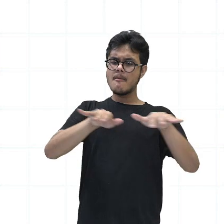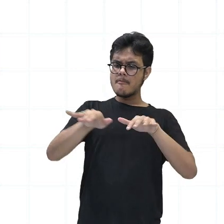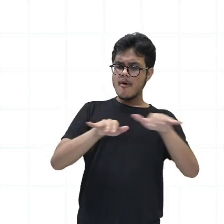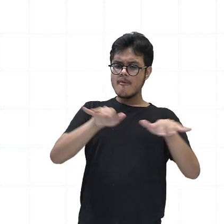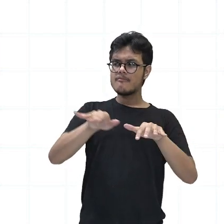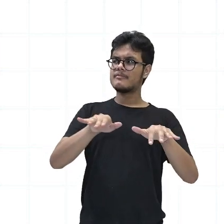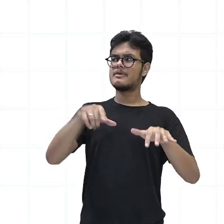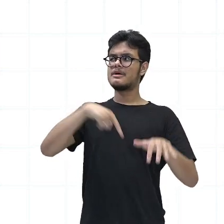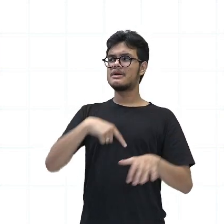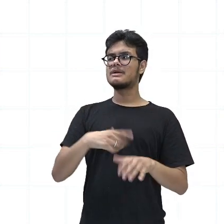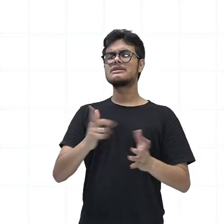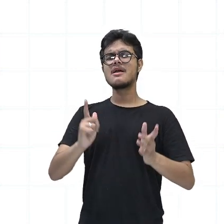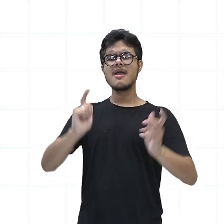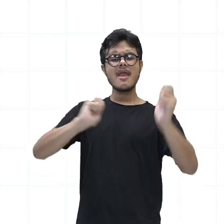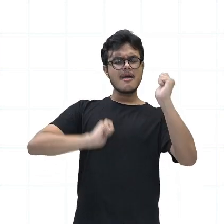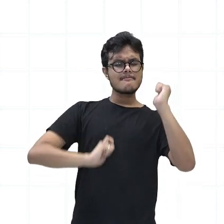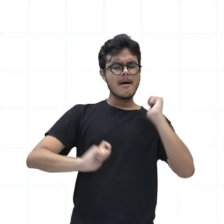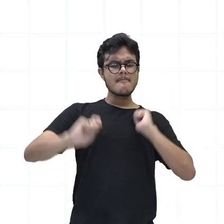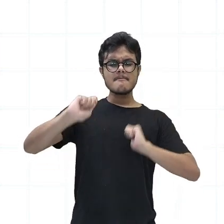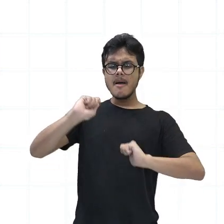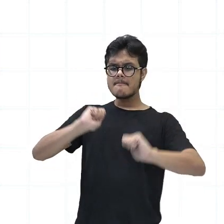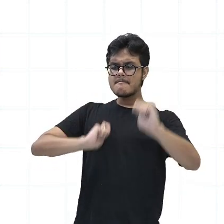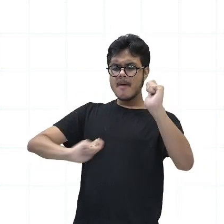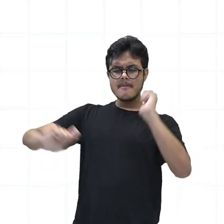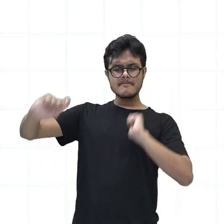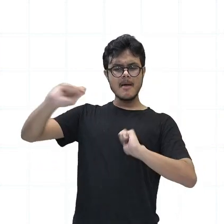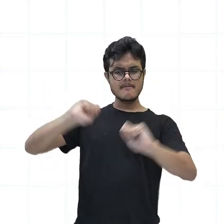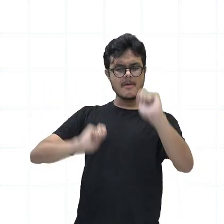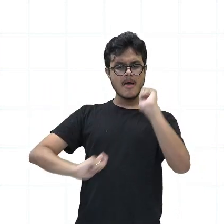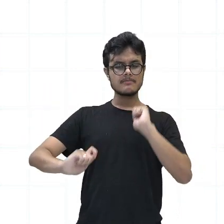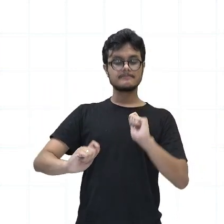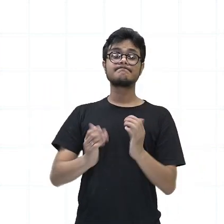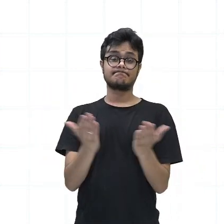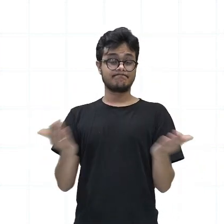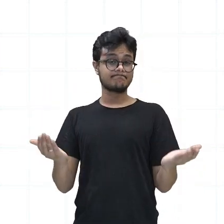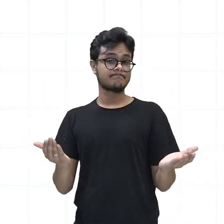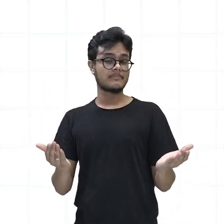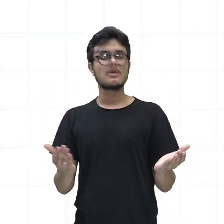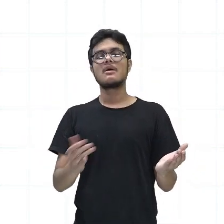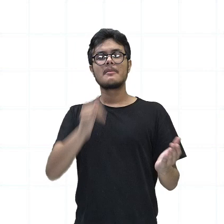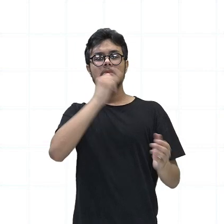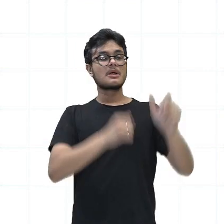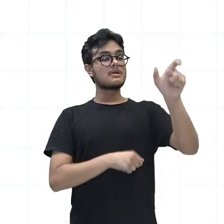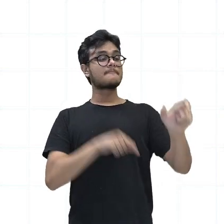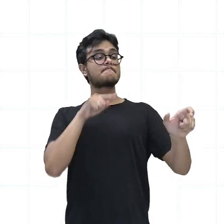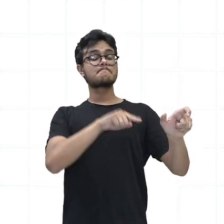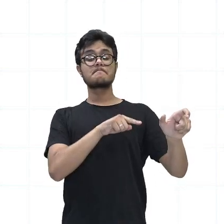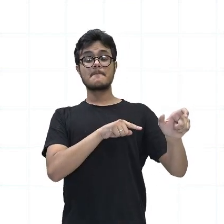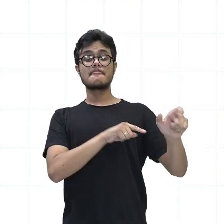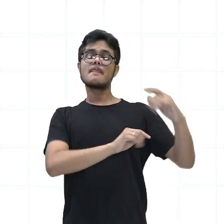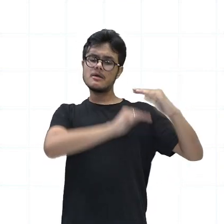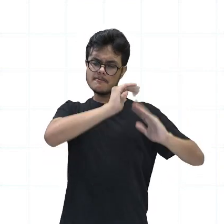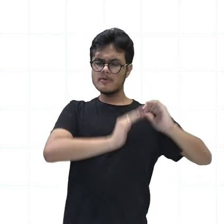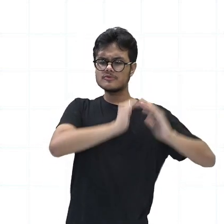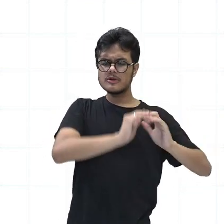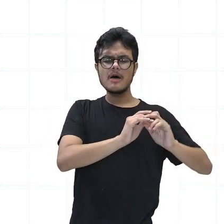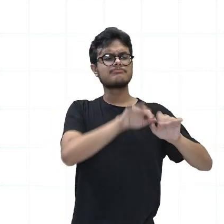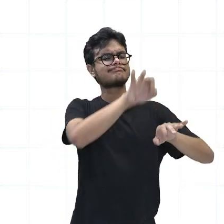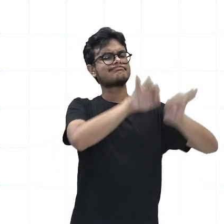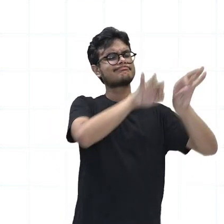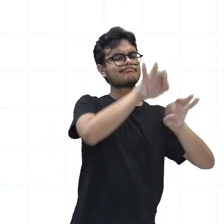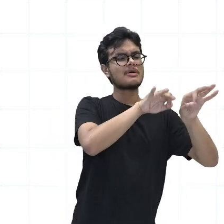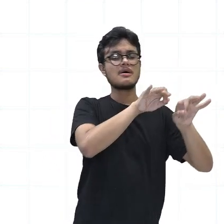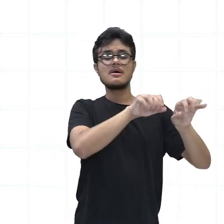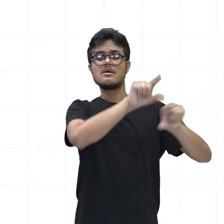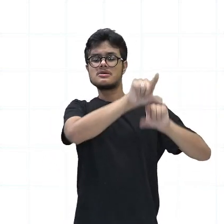atores durante as performances. Os figurinistas, responsáveis pelo design e a criação dos figurinos,